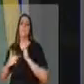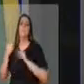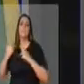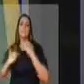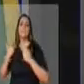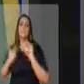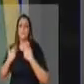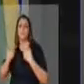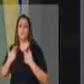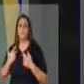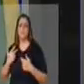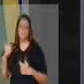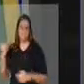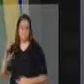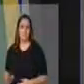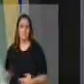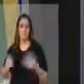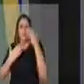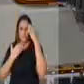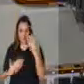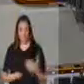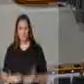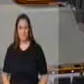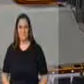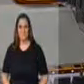nosso país. Muito obrigada.